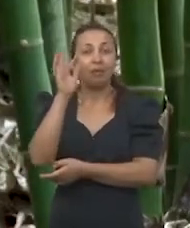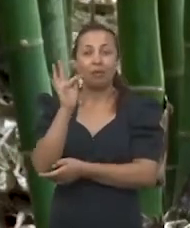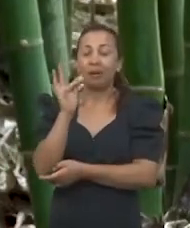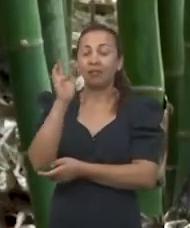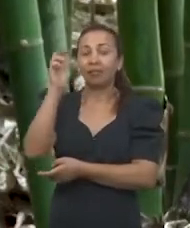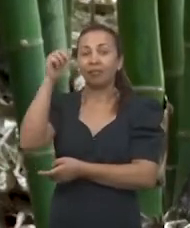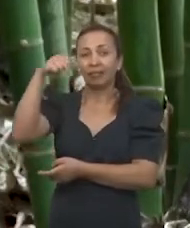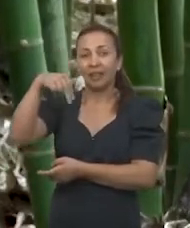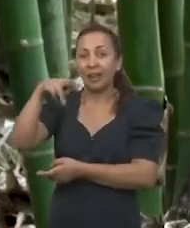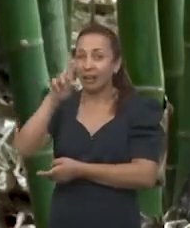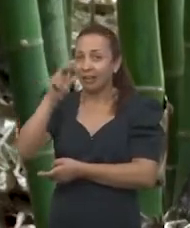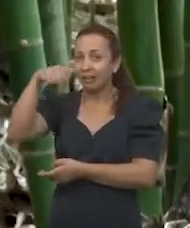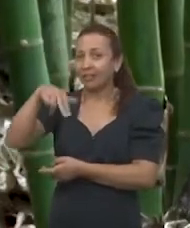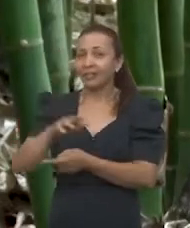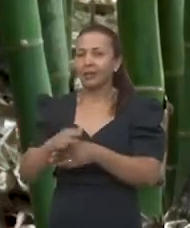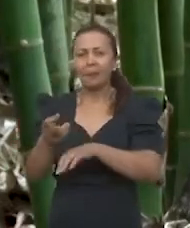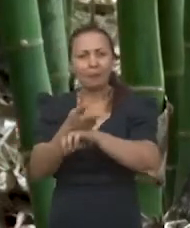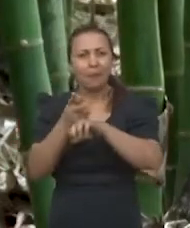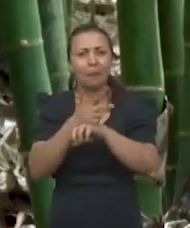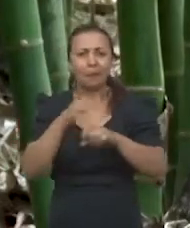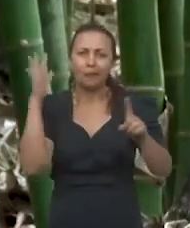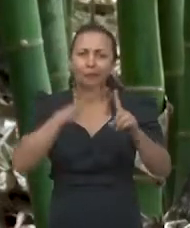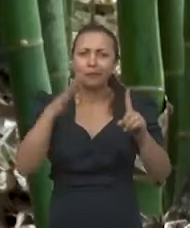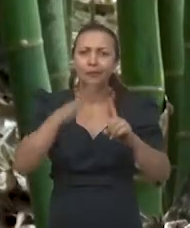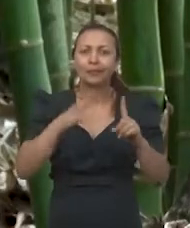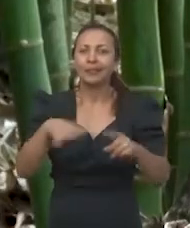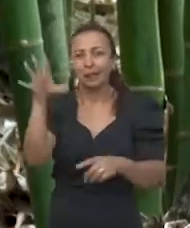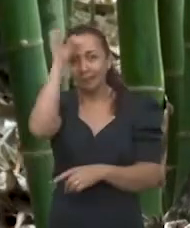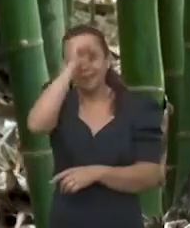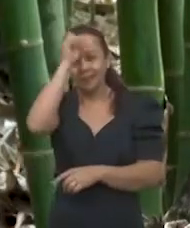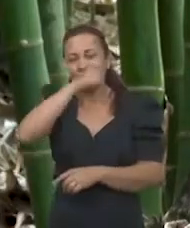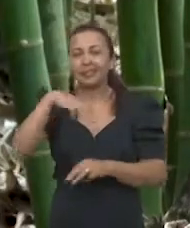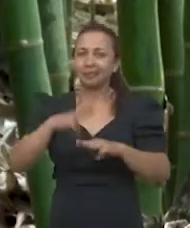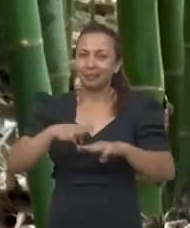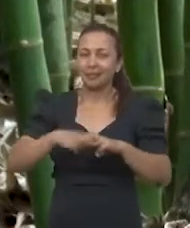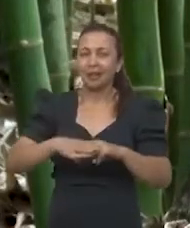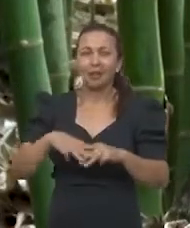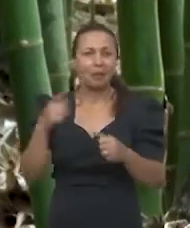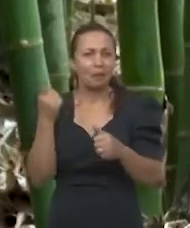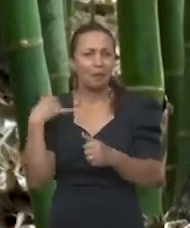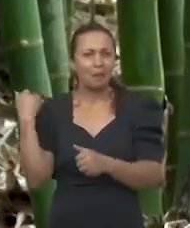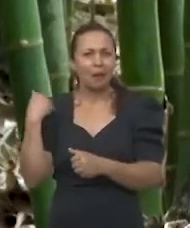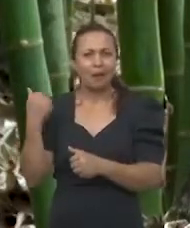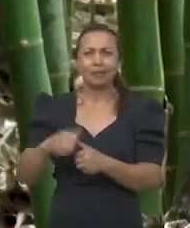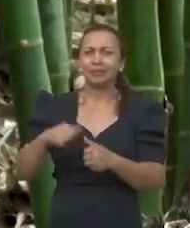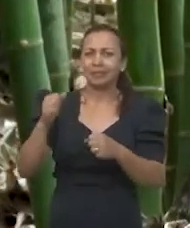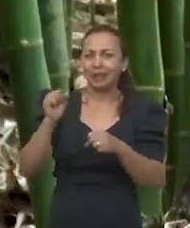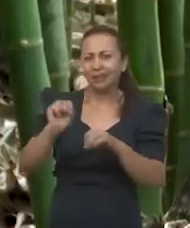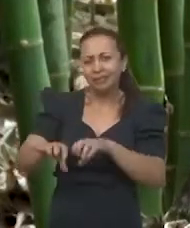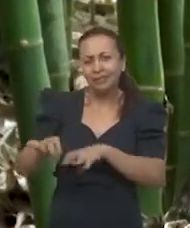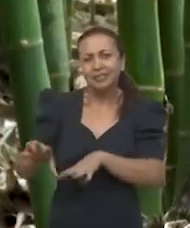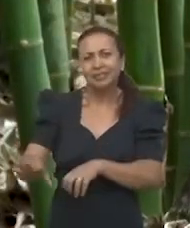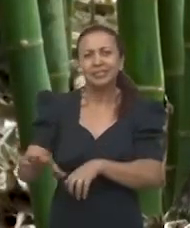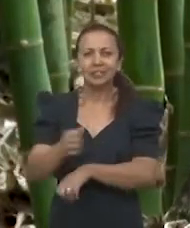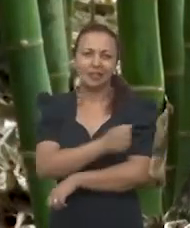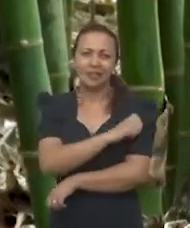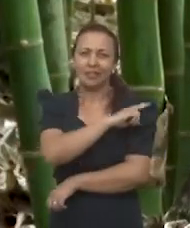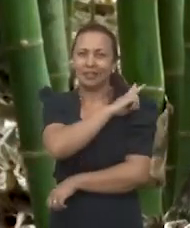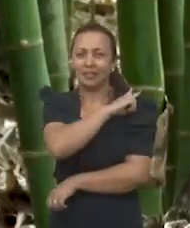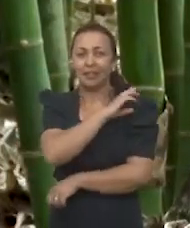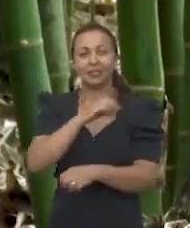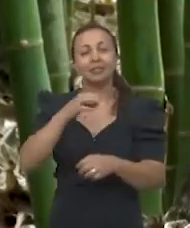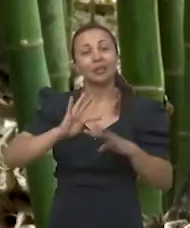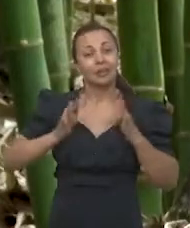do Norte e parceiros busca estimular o aprendizado da matemática nos primeiros anos escolares. Uma das